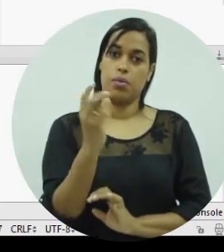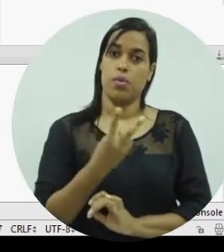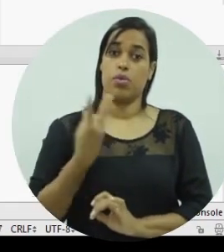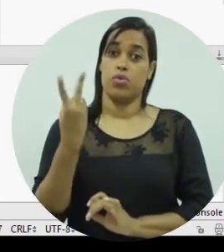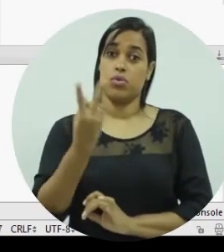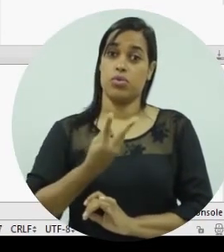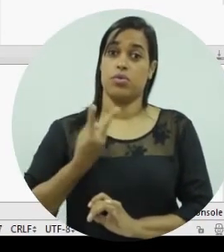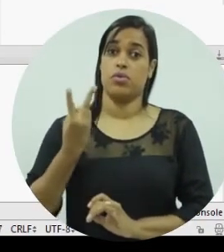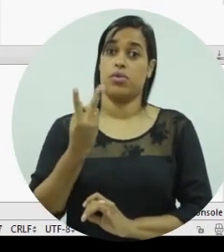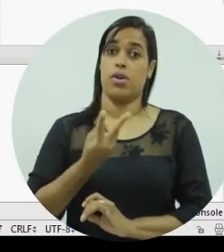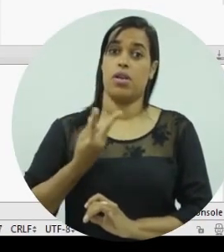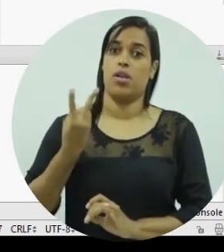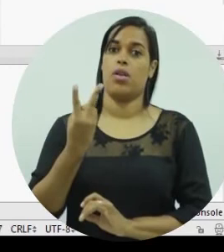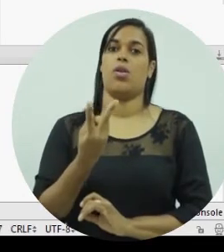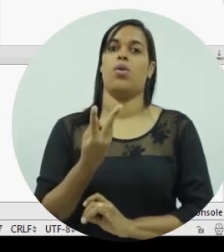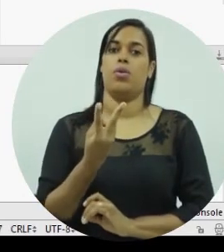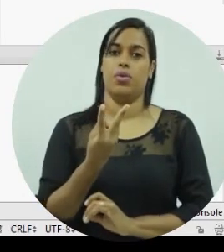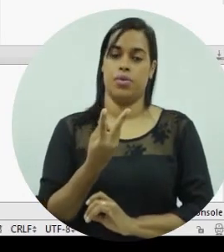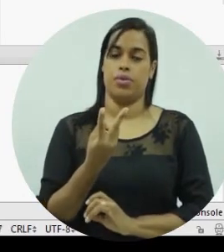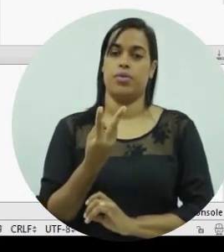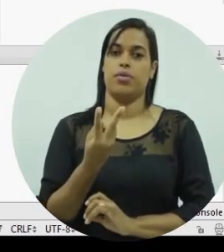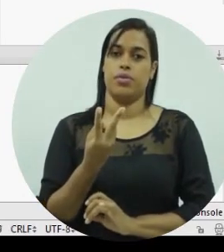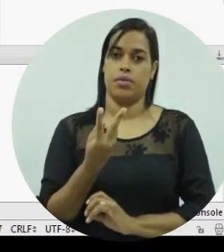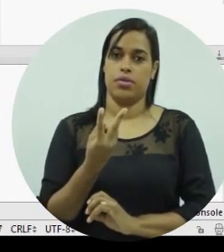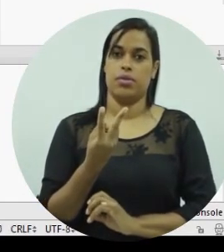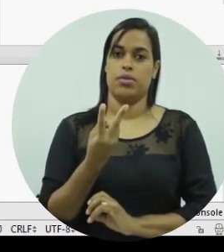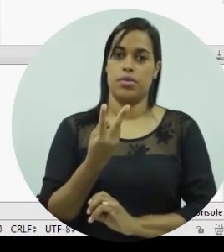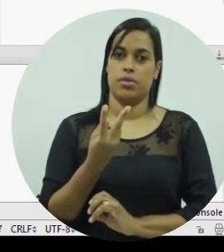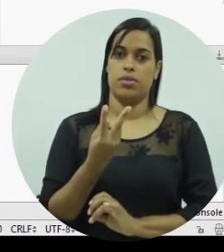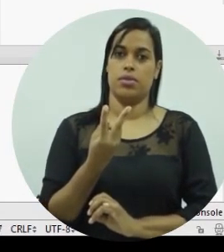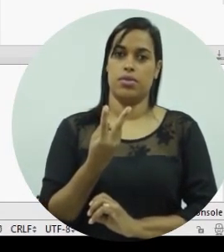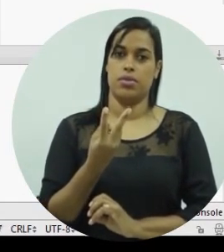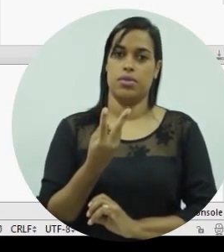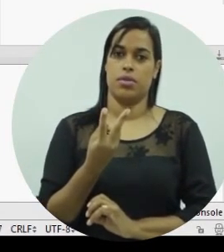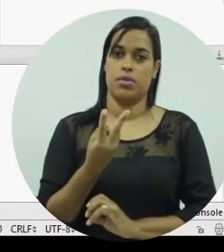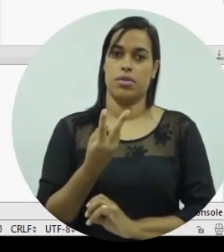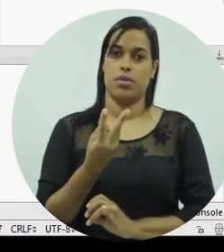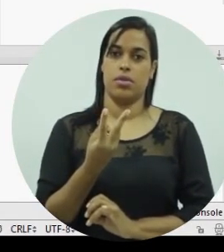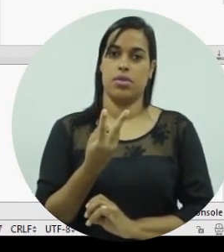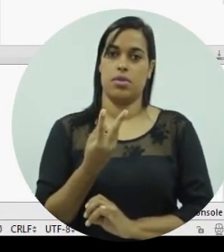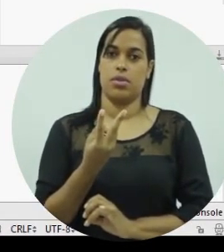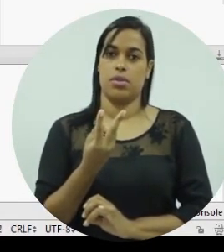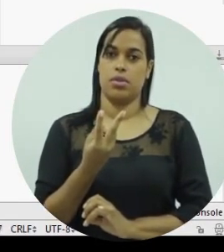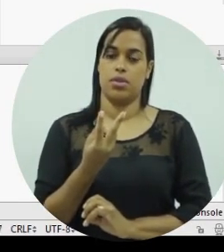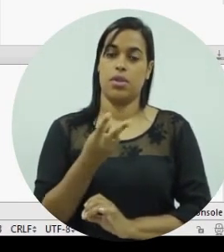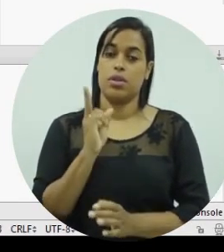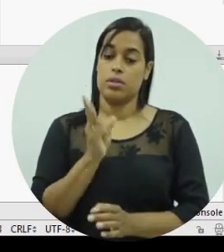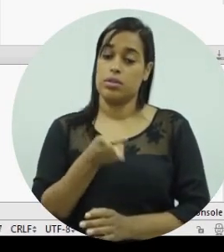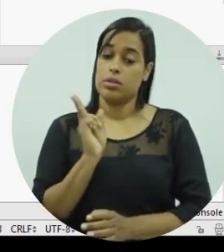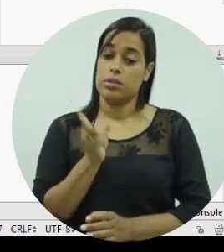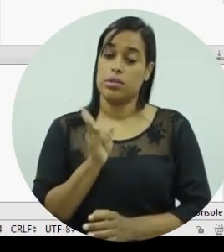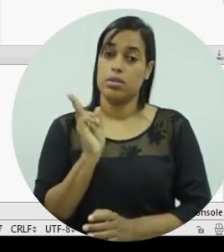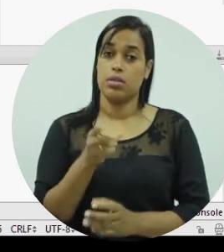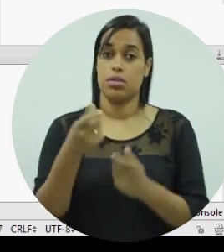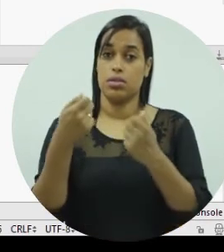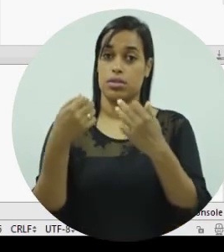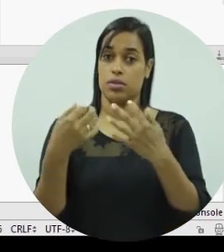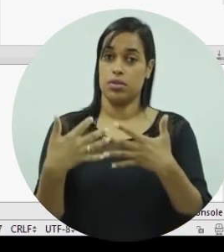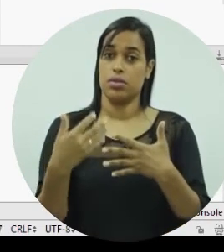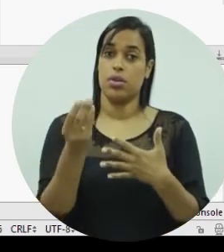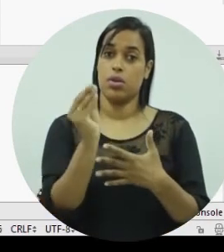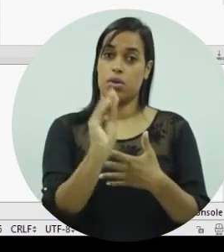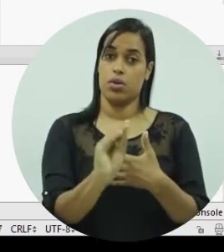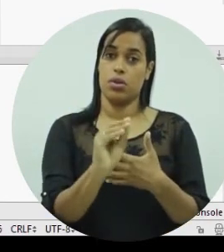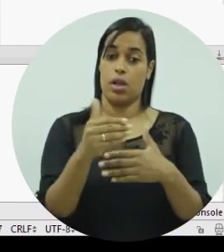valores prefixais, os operadores prefixais, eles funcionam, eles são colocados